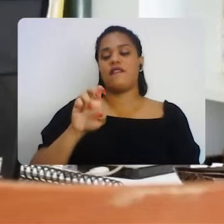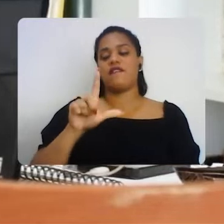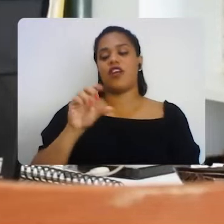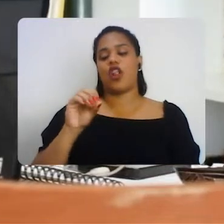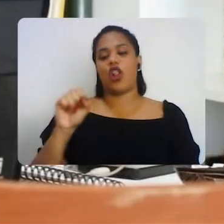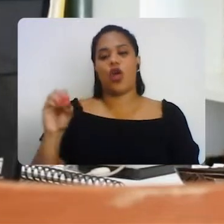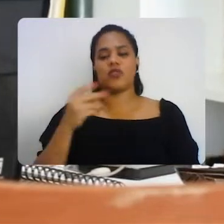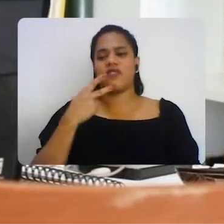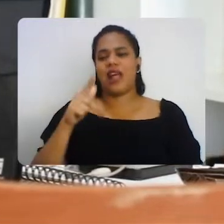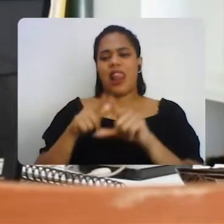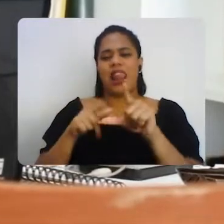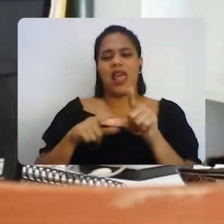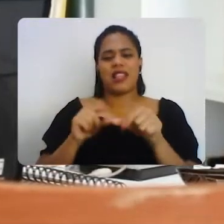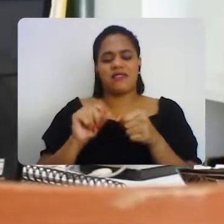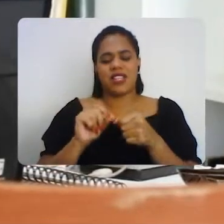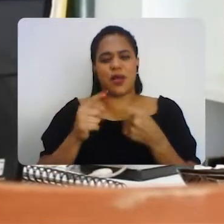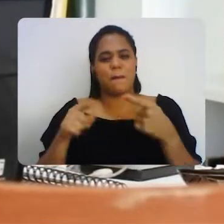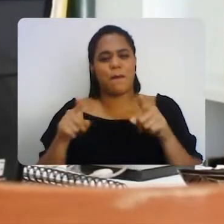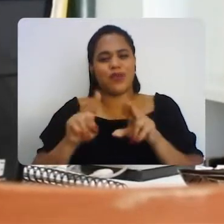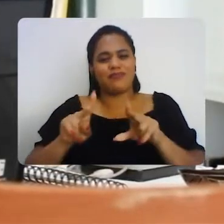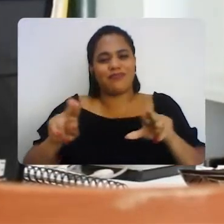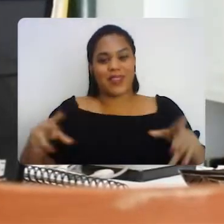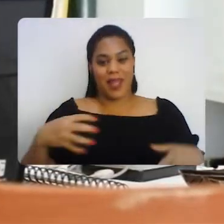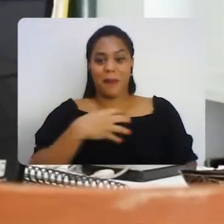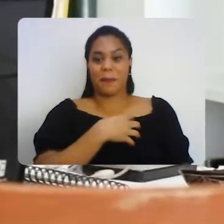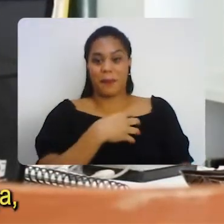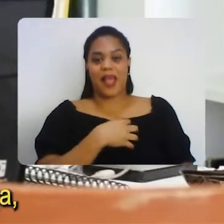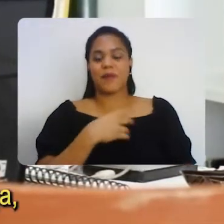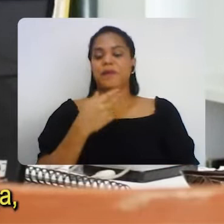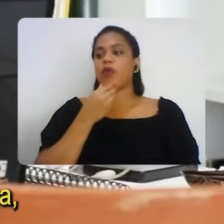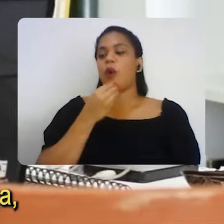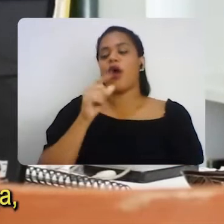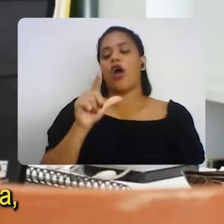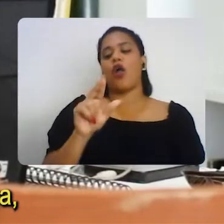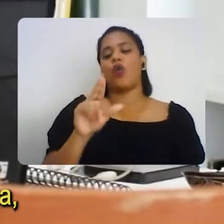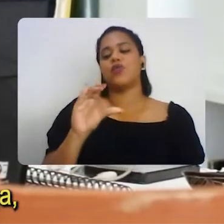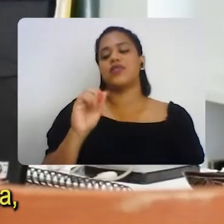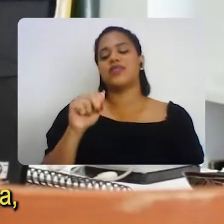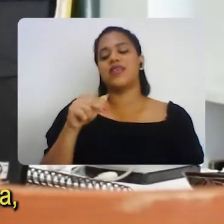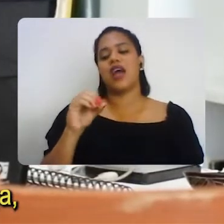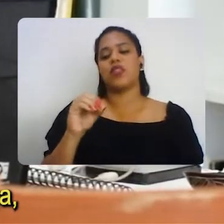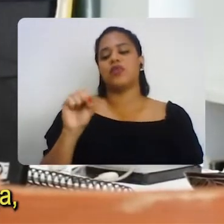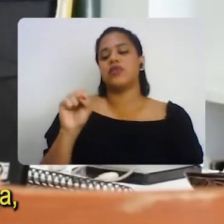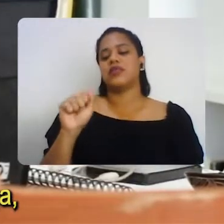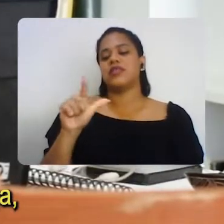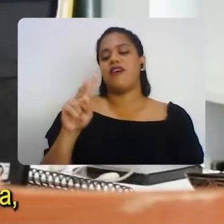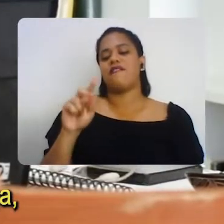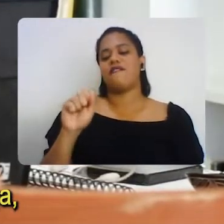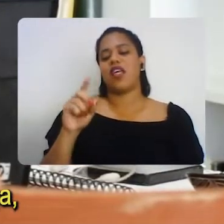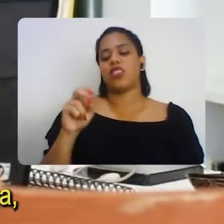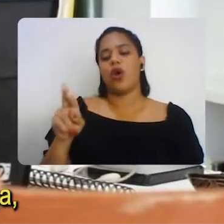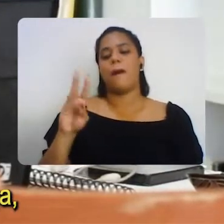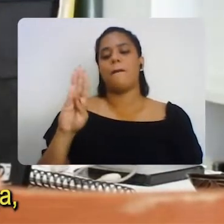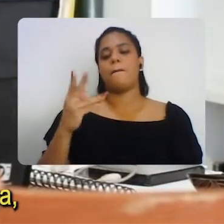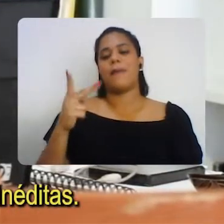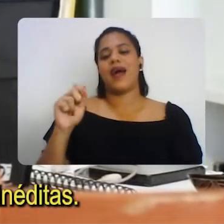um grande letrista, compositor baiano, a Luciano Salvador Bahia, um grande diretor musical de